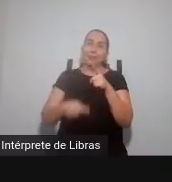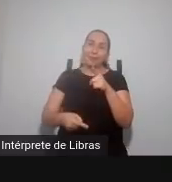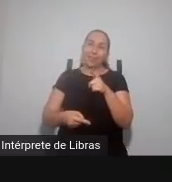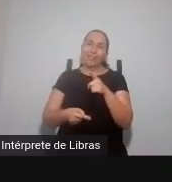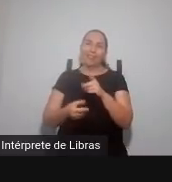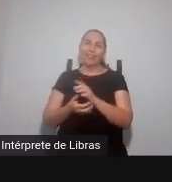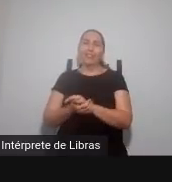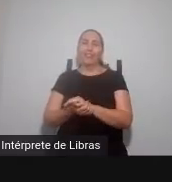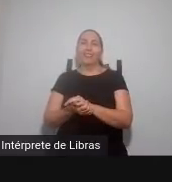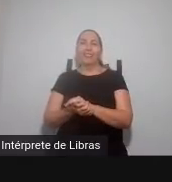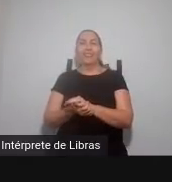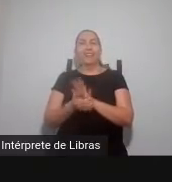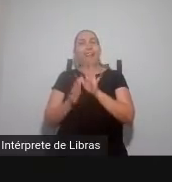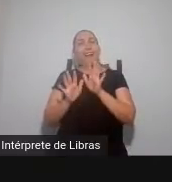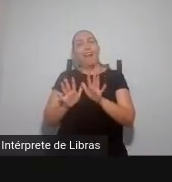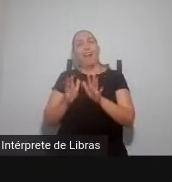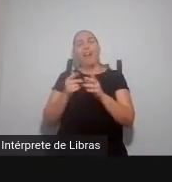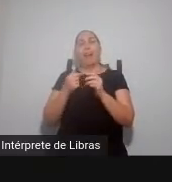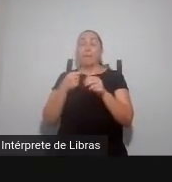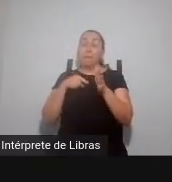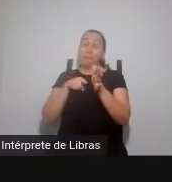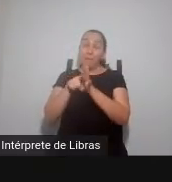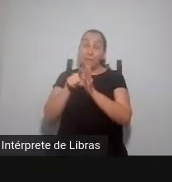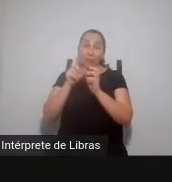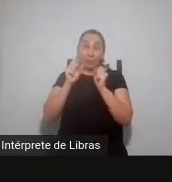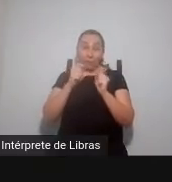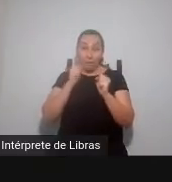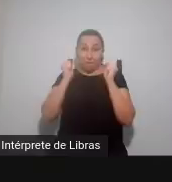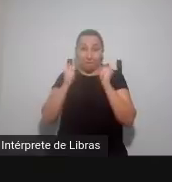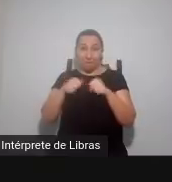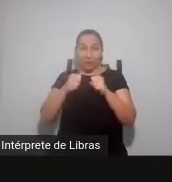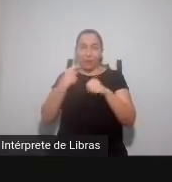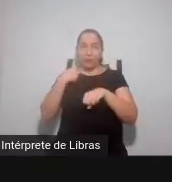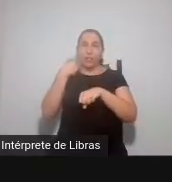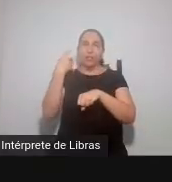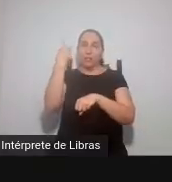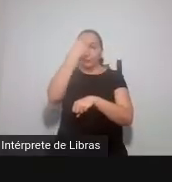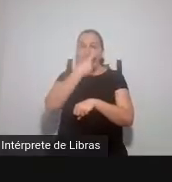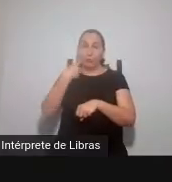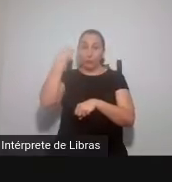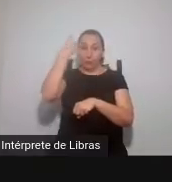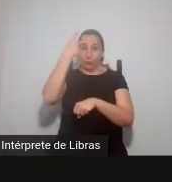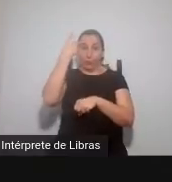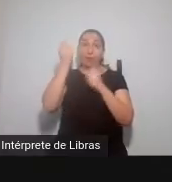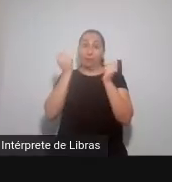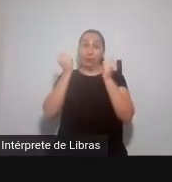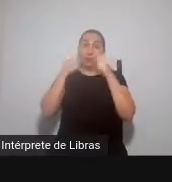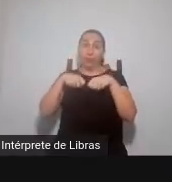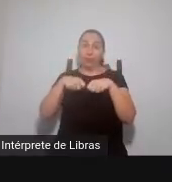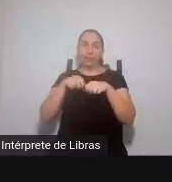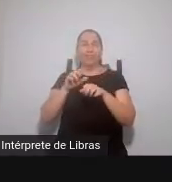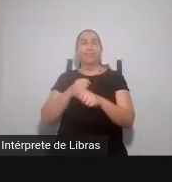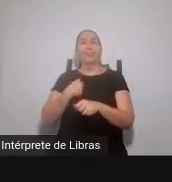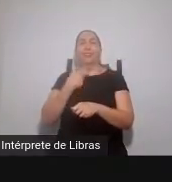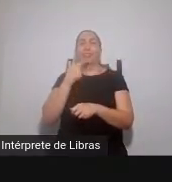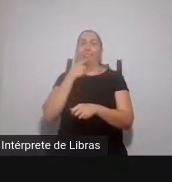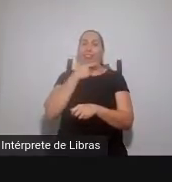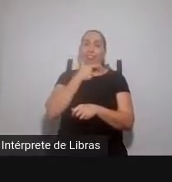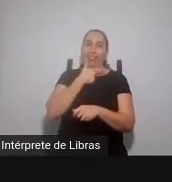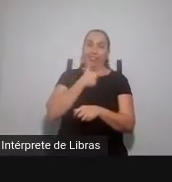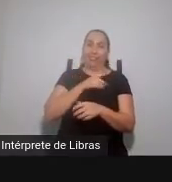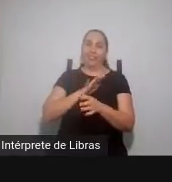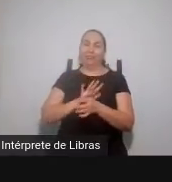Nós temos mais quatro, sim, preciso de muito mais. Então, eu vou rapidinho para chegar na alfabetização. Aqui é